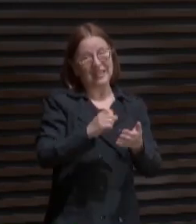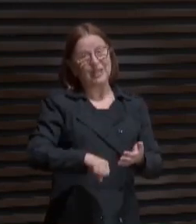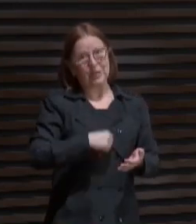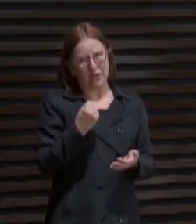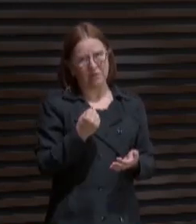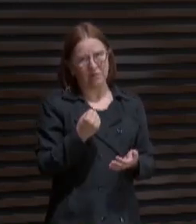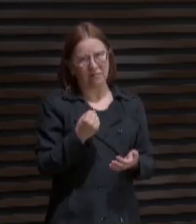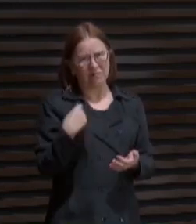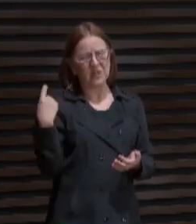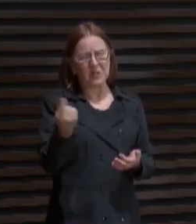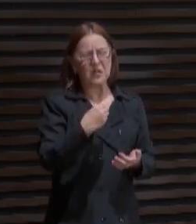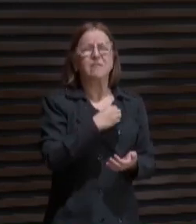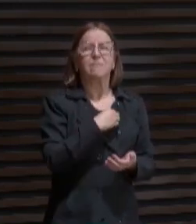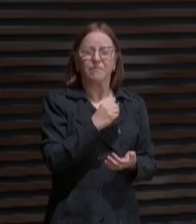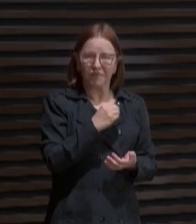Pecadores,